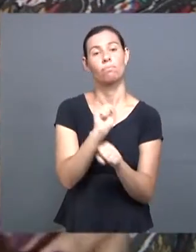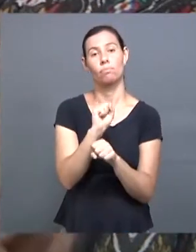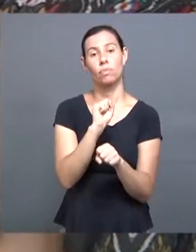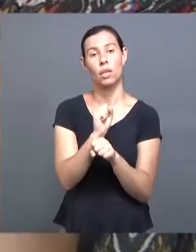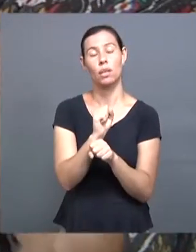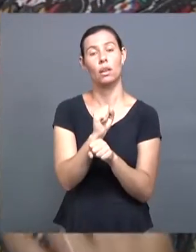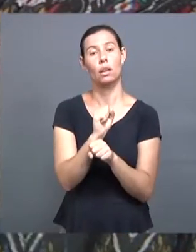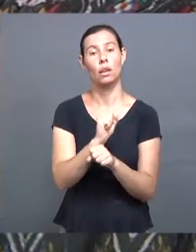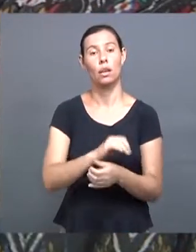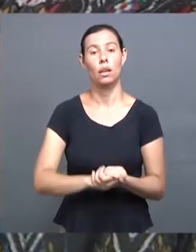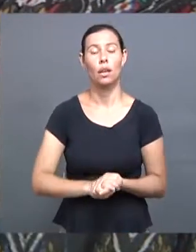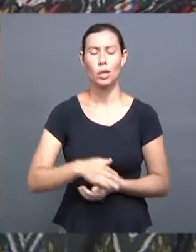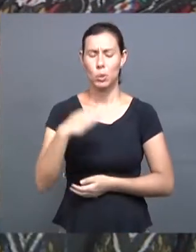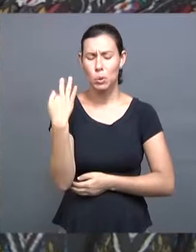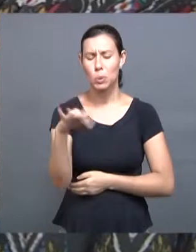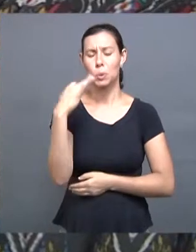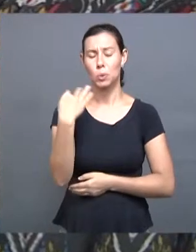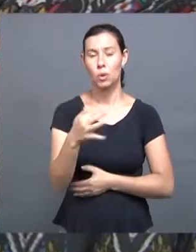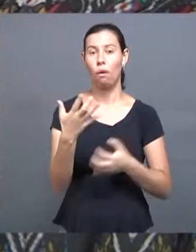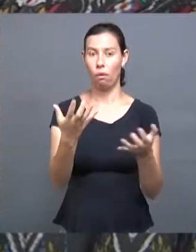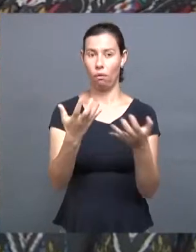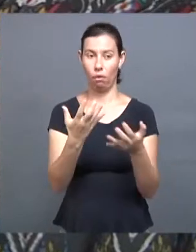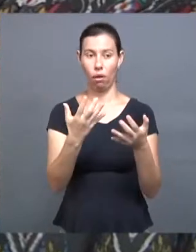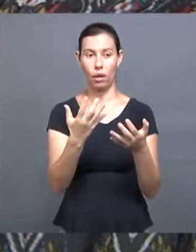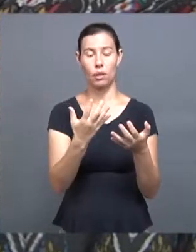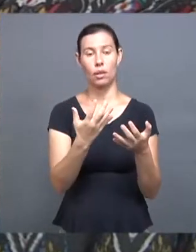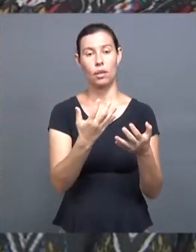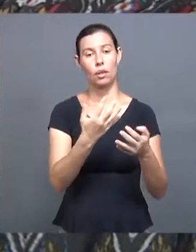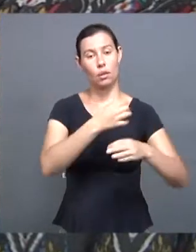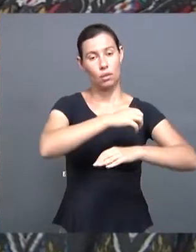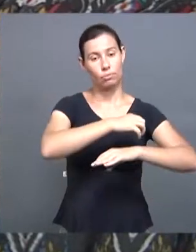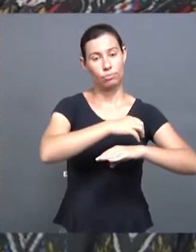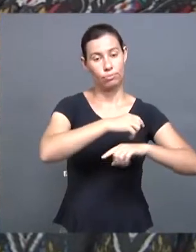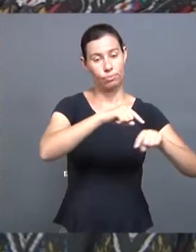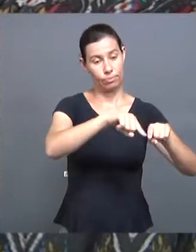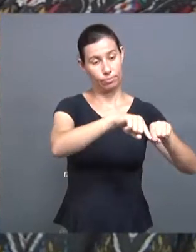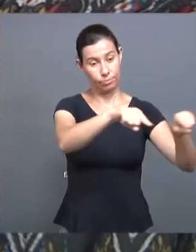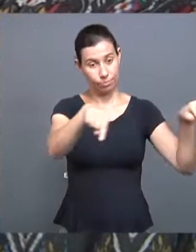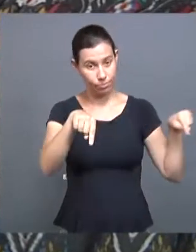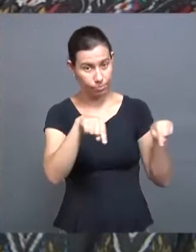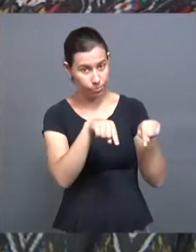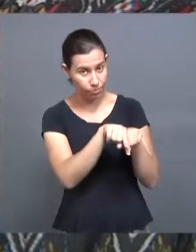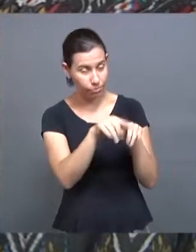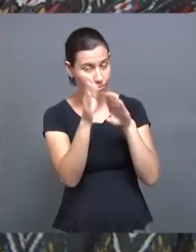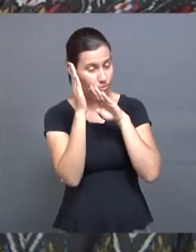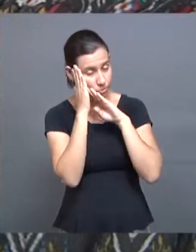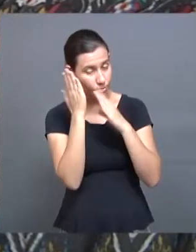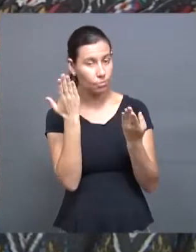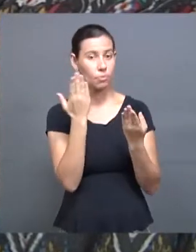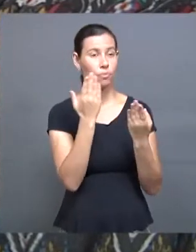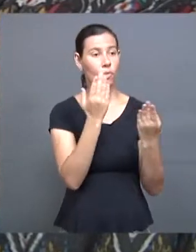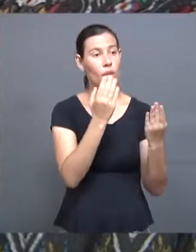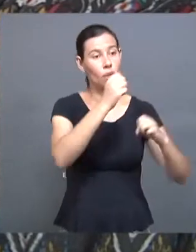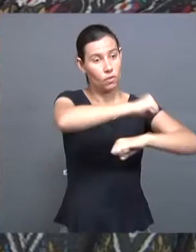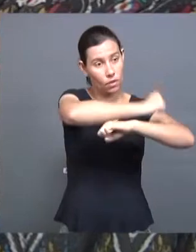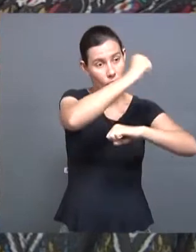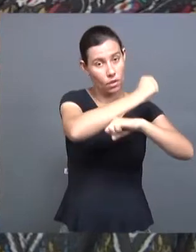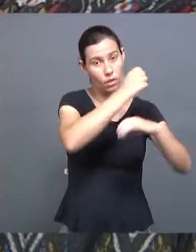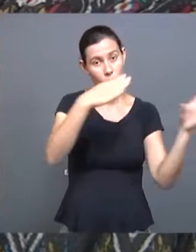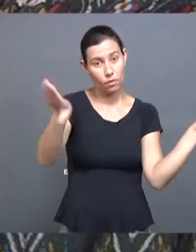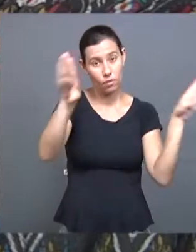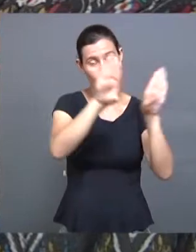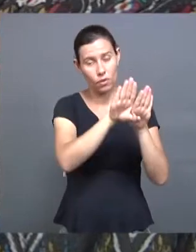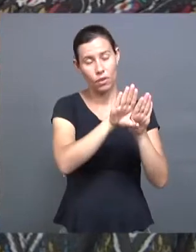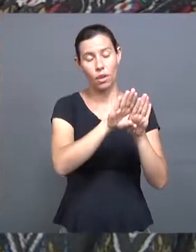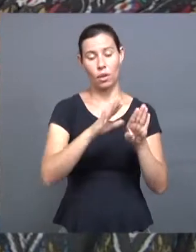vai doer, você vai querer ir para o quarto, fechar a janela, ficar deitada, vai te embrulhar o estômago, você